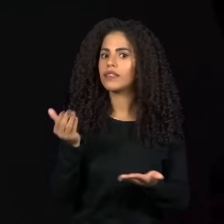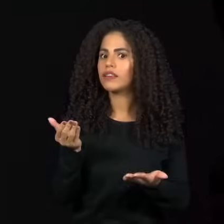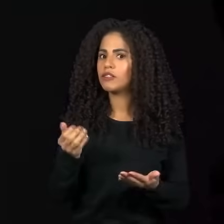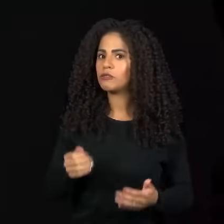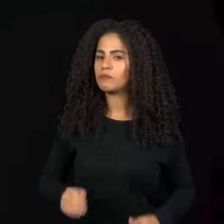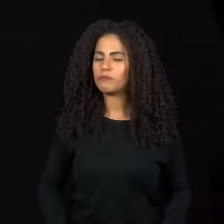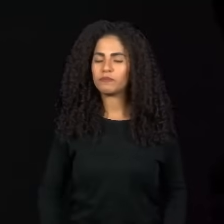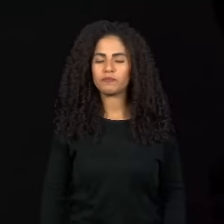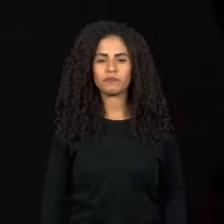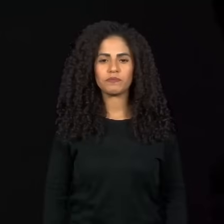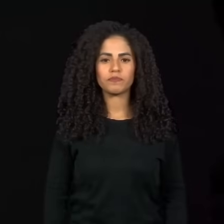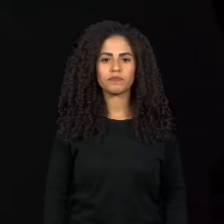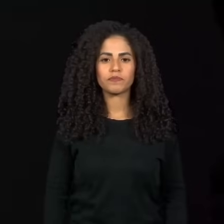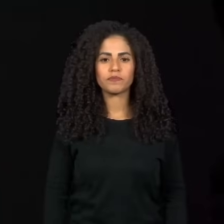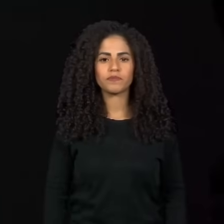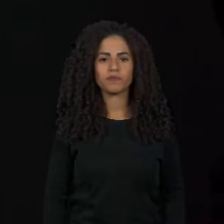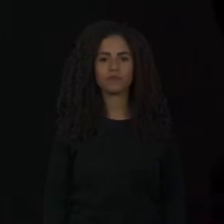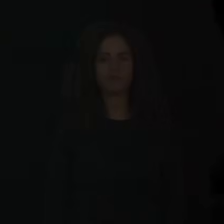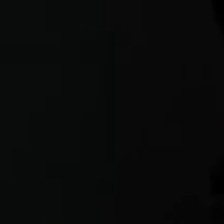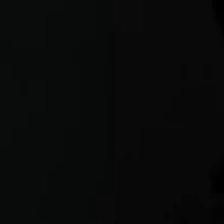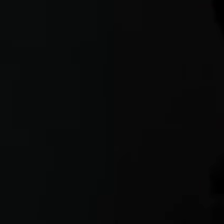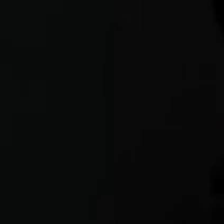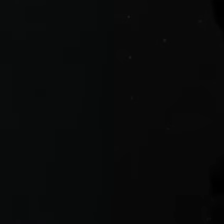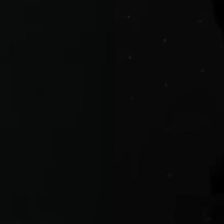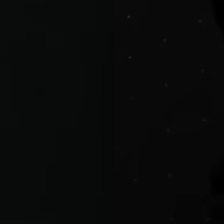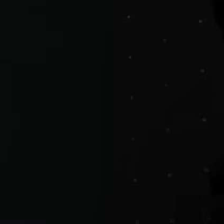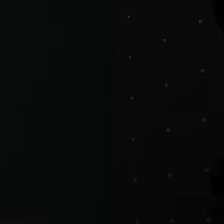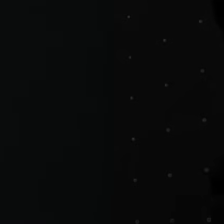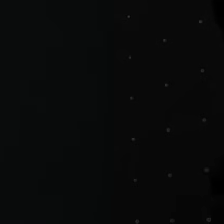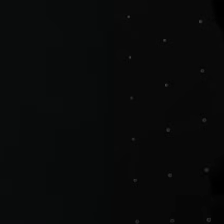Eu gostei tanto,